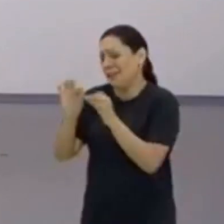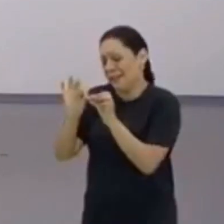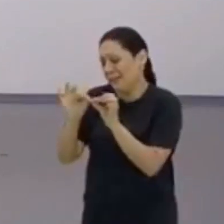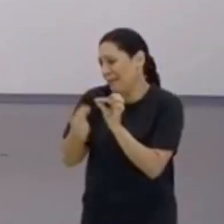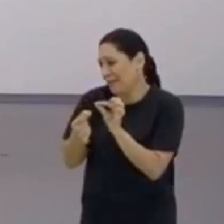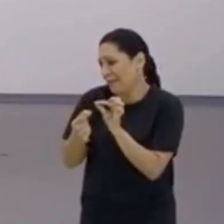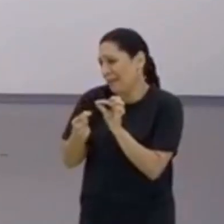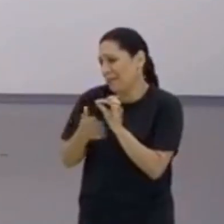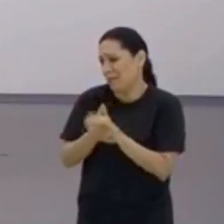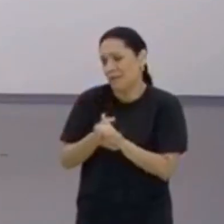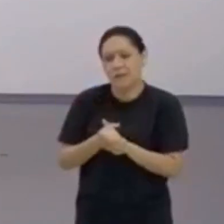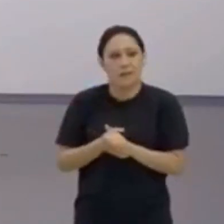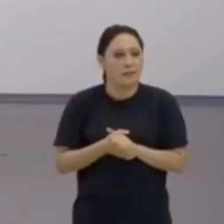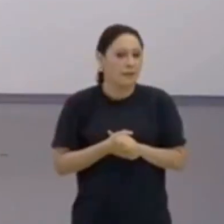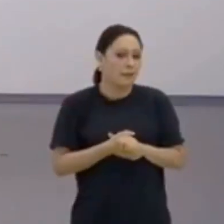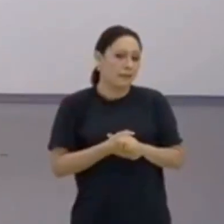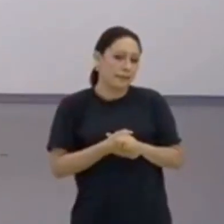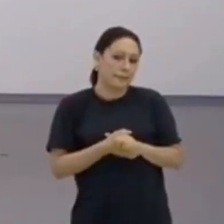unha.